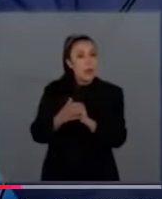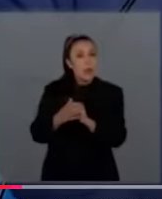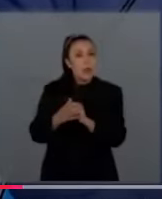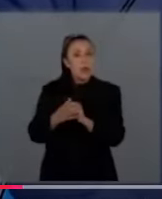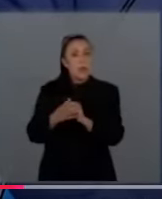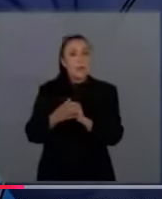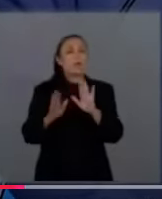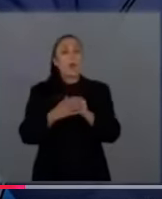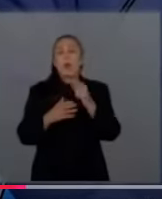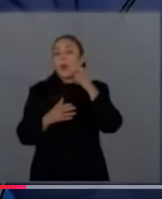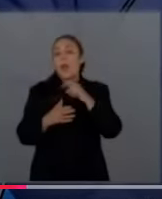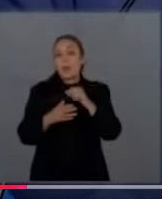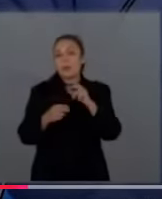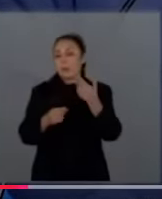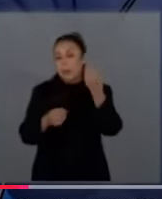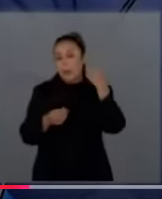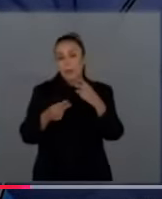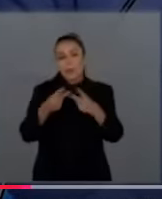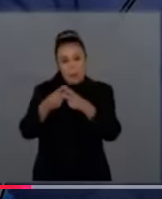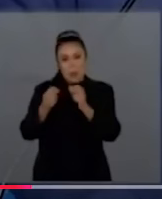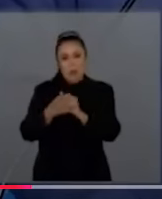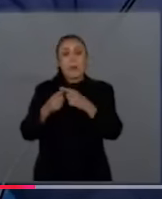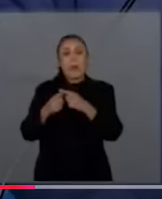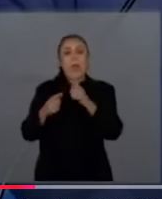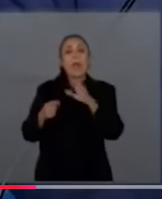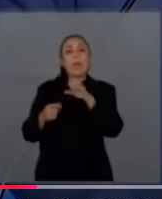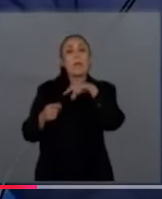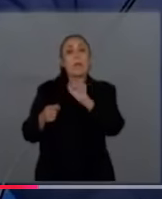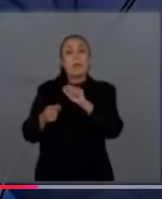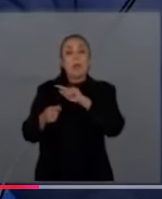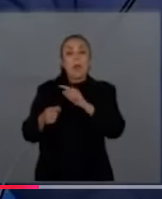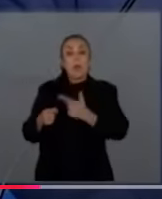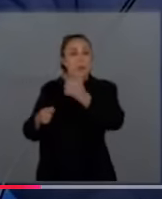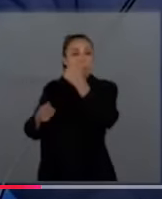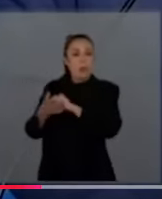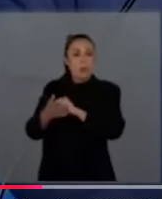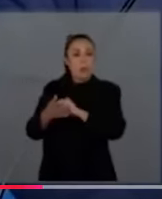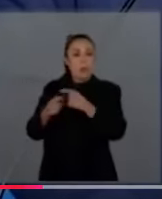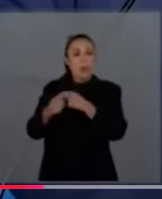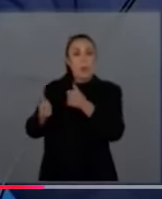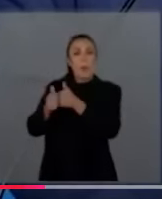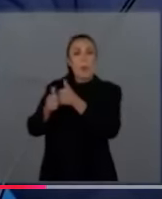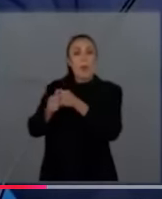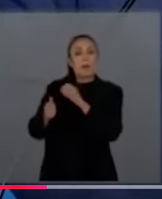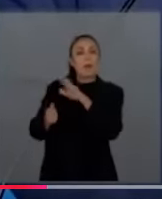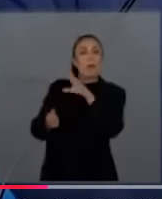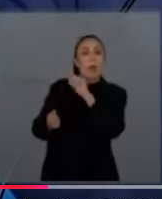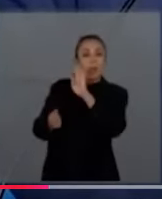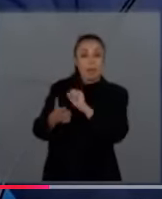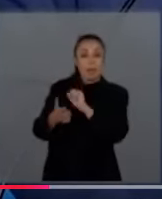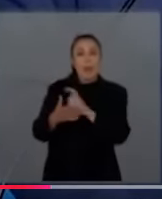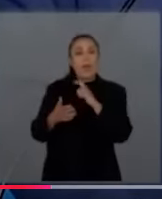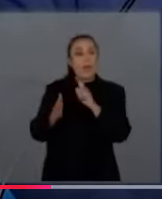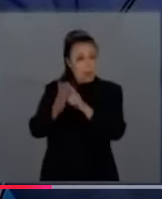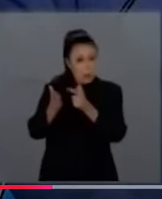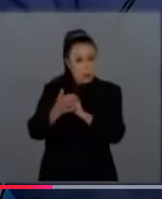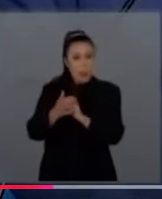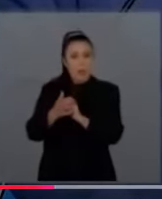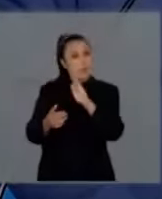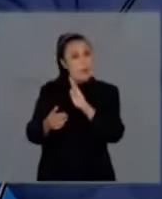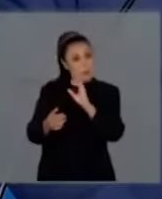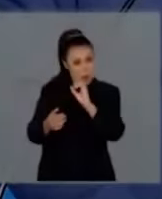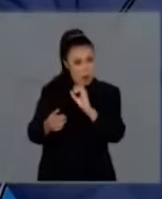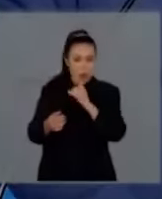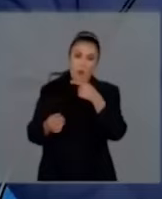foi preso certa vez lá em budas ares porque deu tiro para cima na porta de uma boate tá aí as pessoas podem pesquisam no Google Ricardo Nunes tiros para cima matéria do Metrópolis boletim de ocorrência